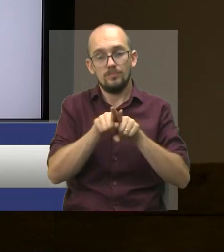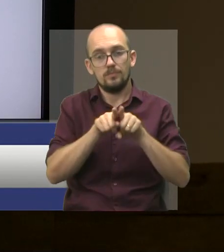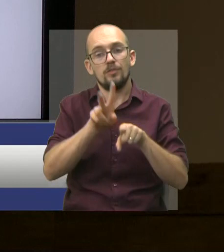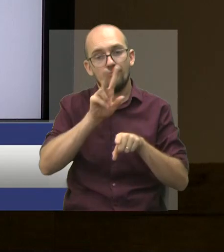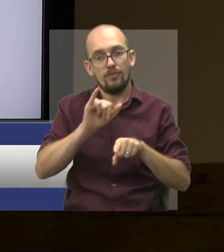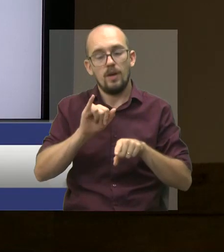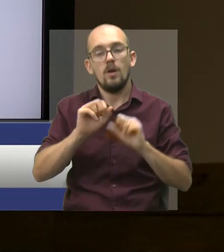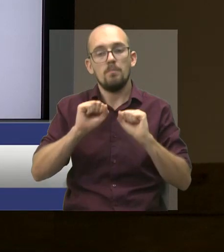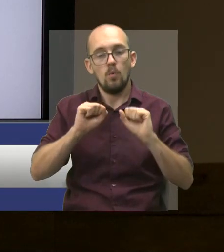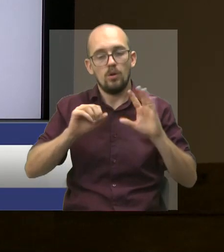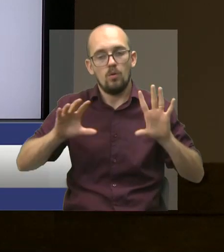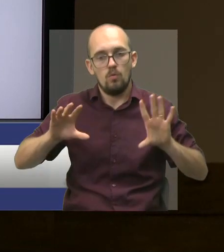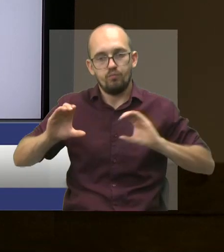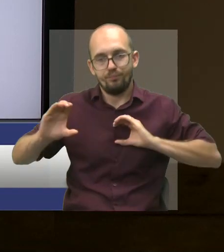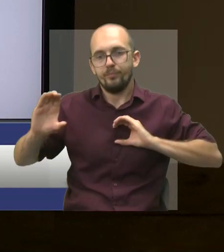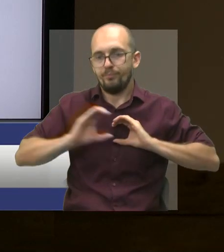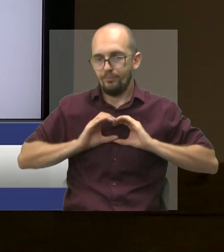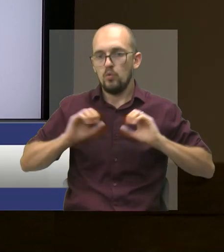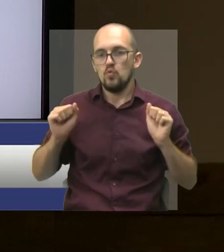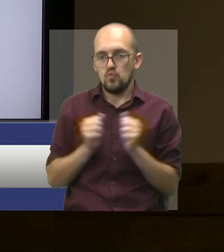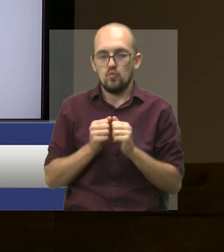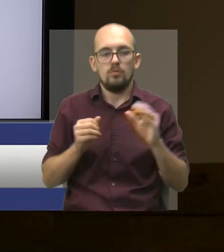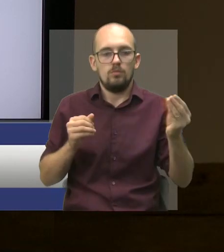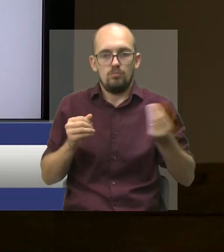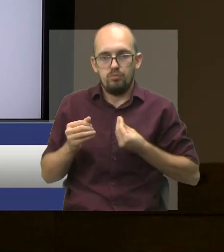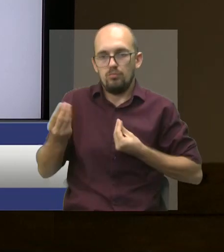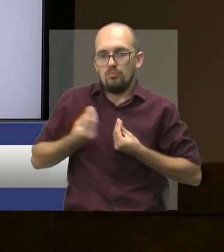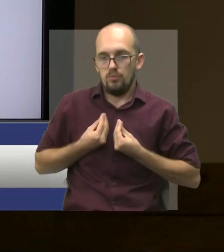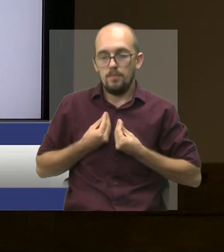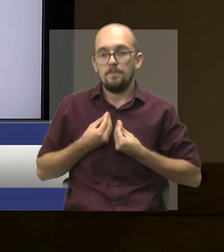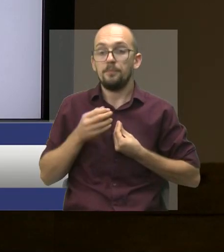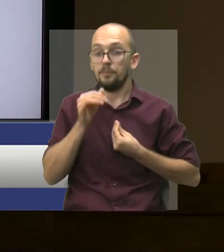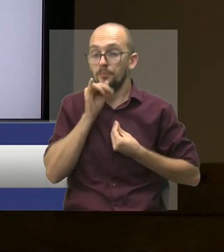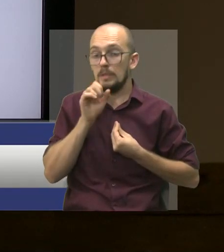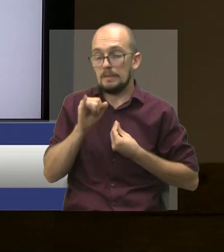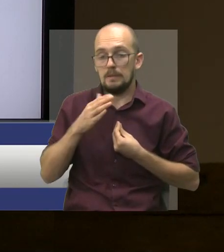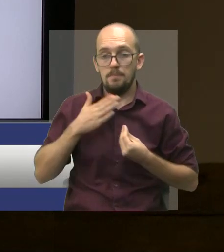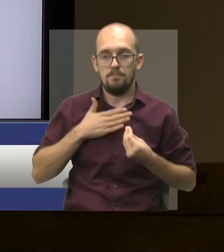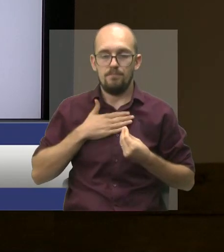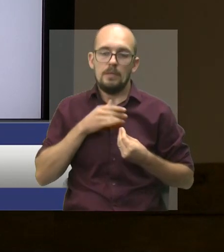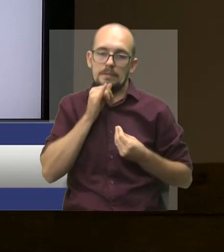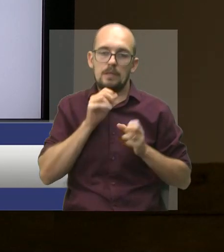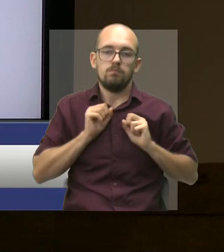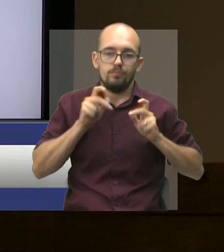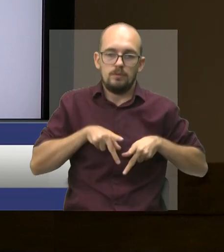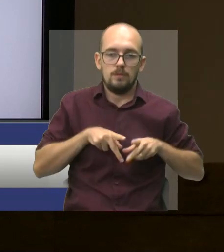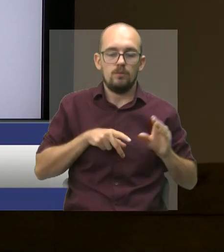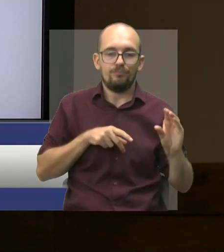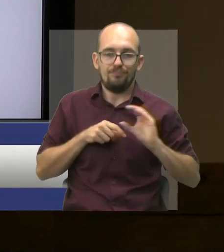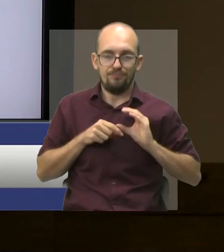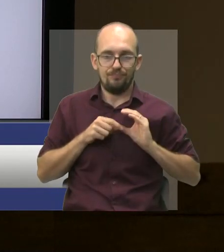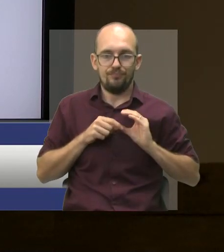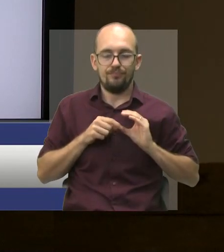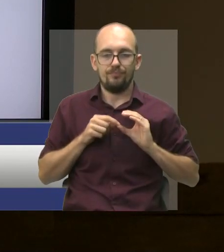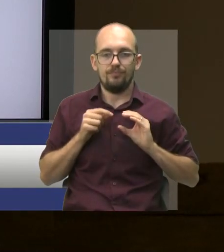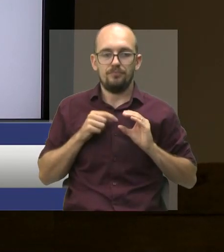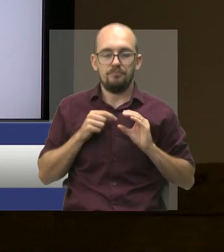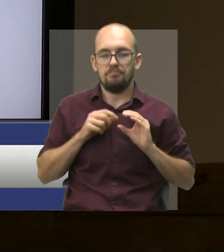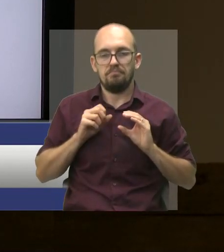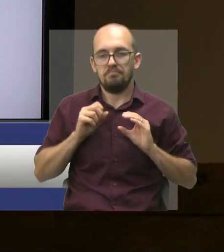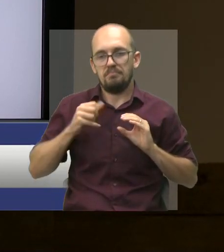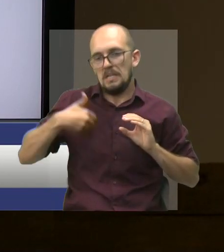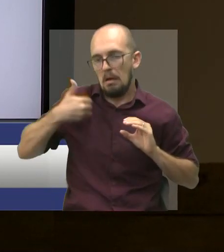os benefícios, sim. Se o benefício que ele recebe de aposentadoria, seja na modalidade que